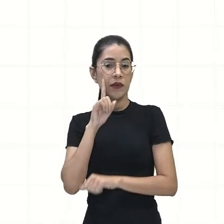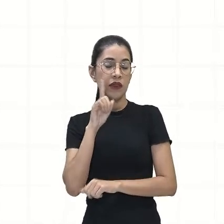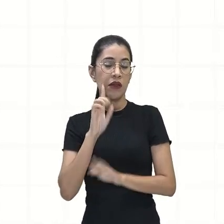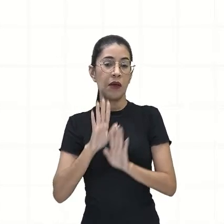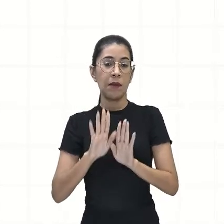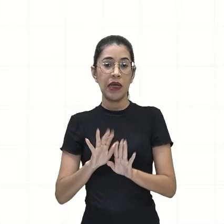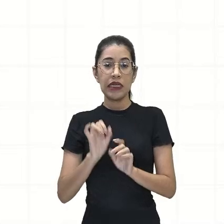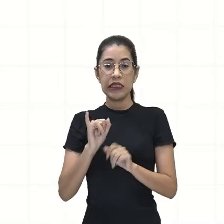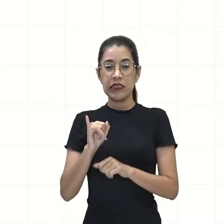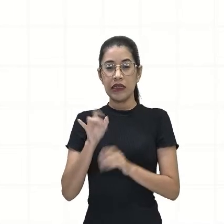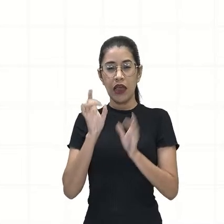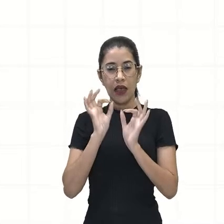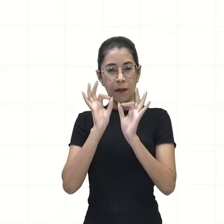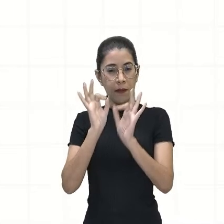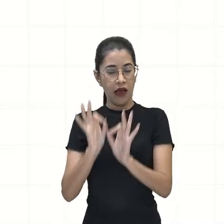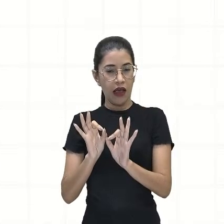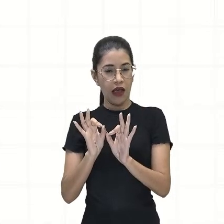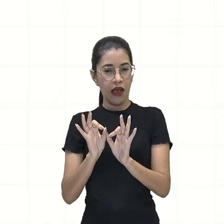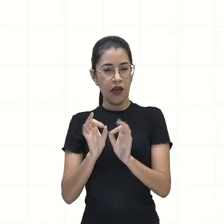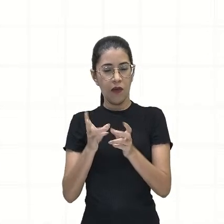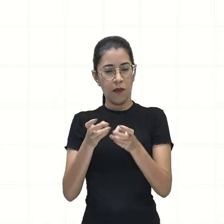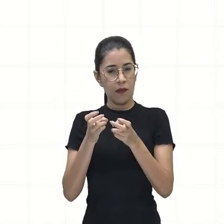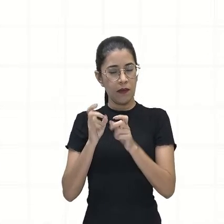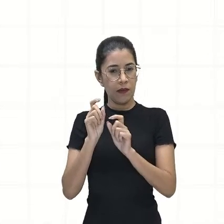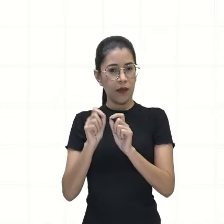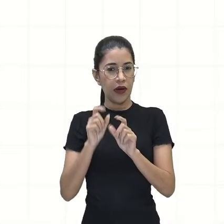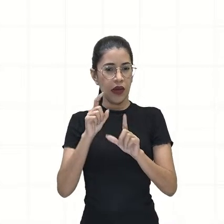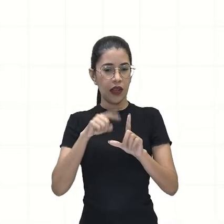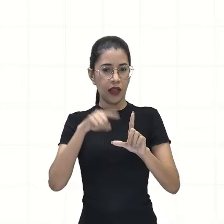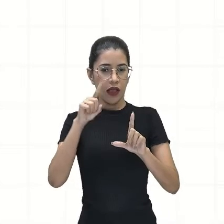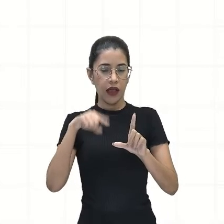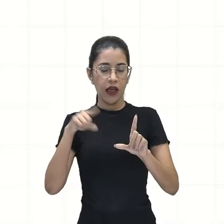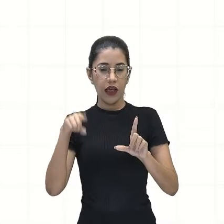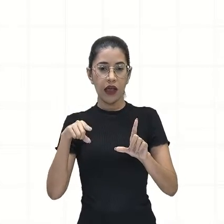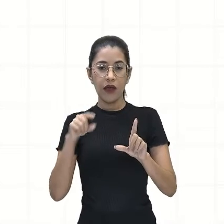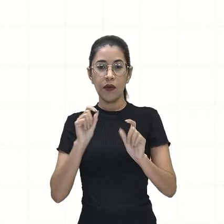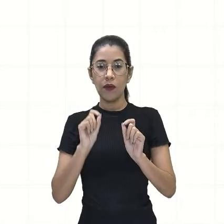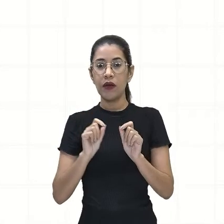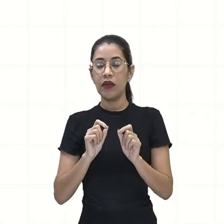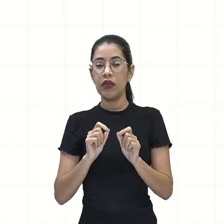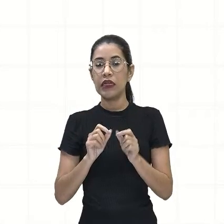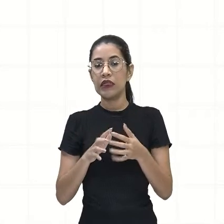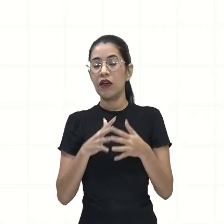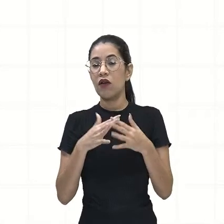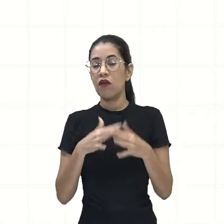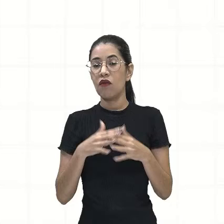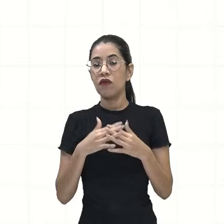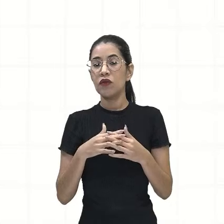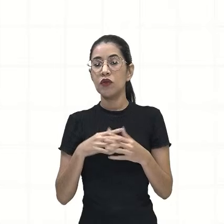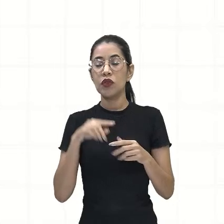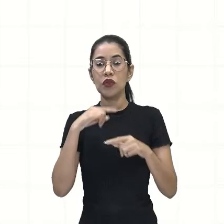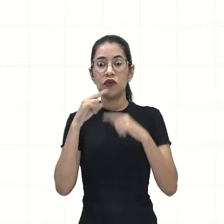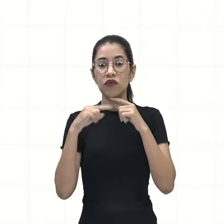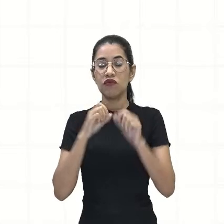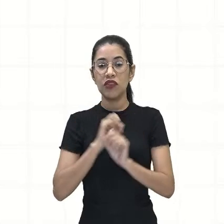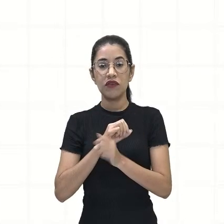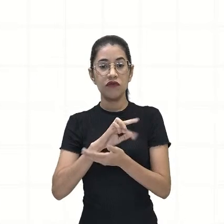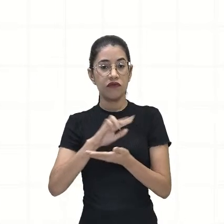se eu for observar a escala, ela vai me deixar com várias dúvidas.